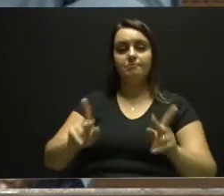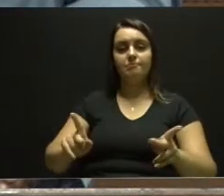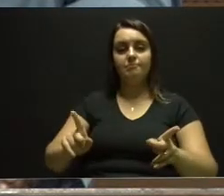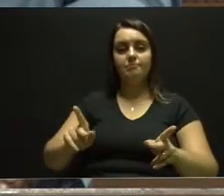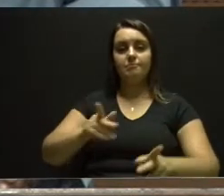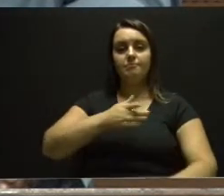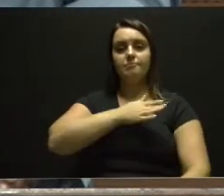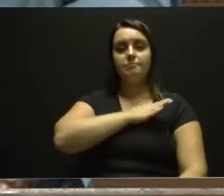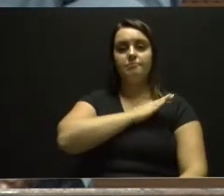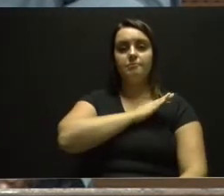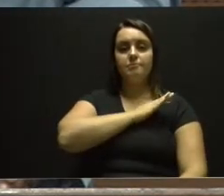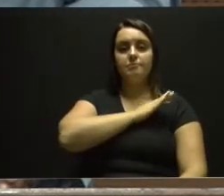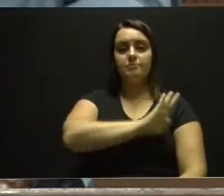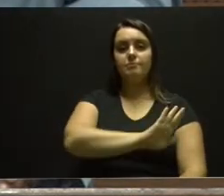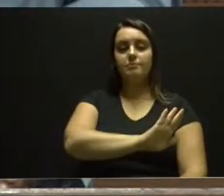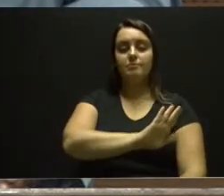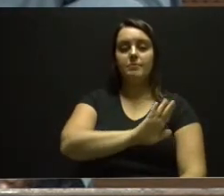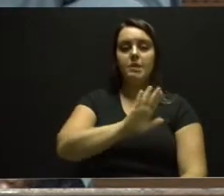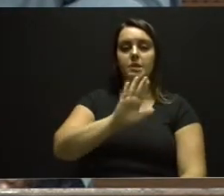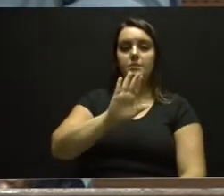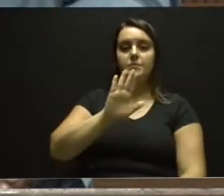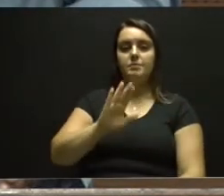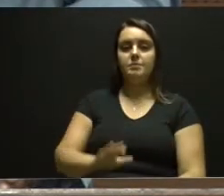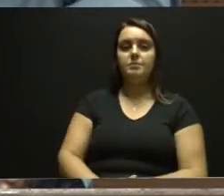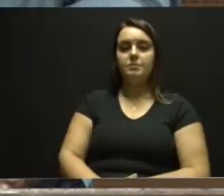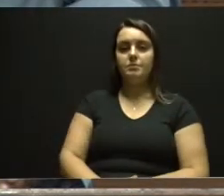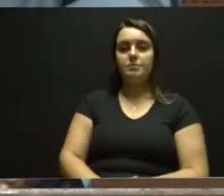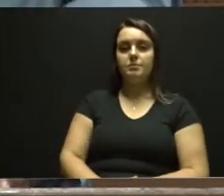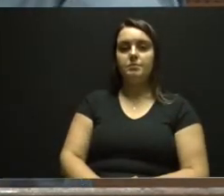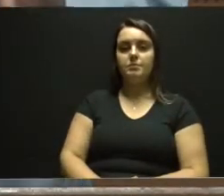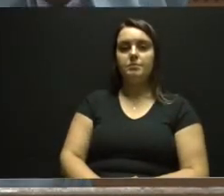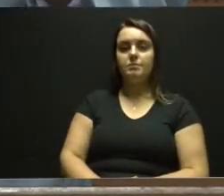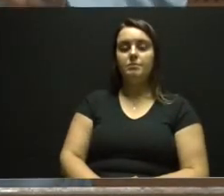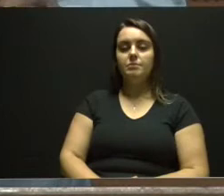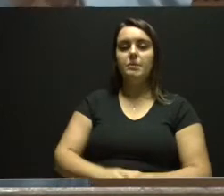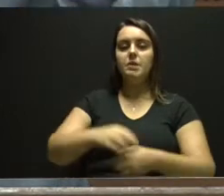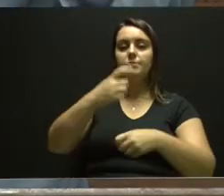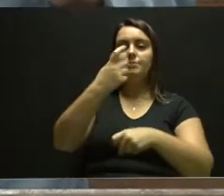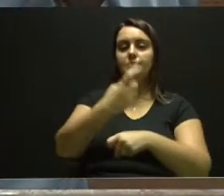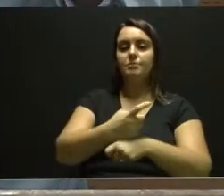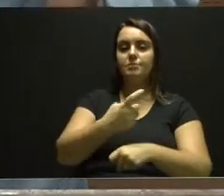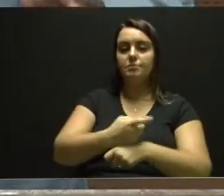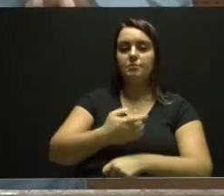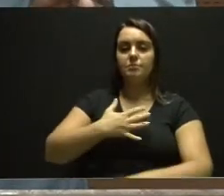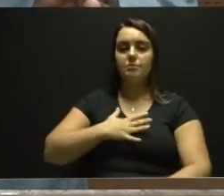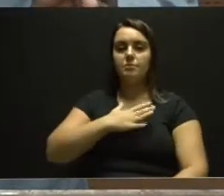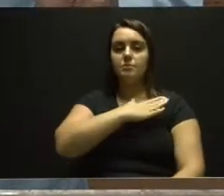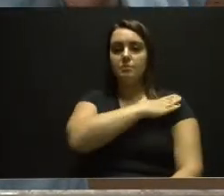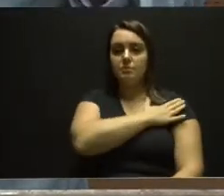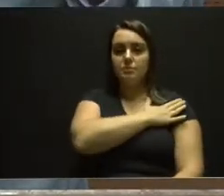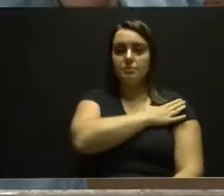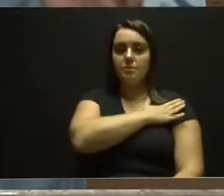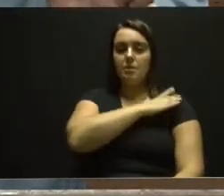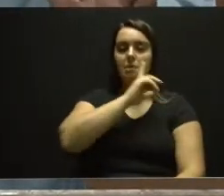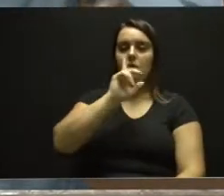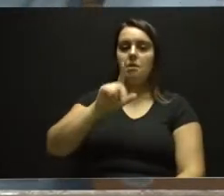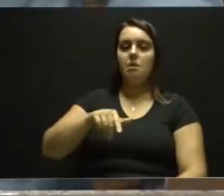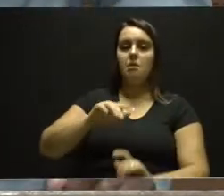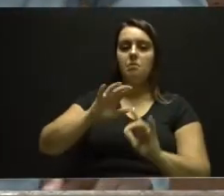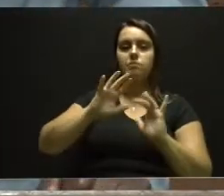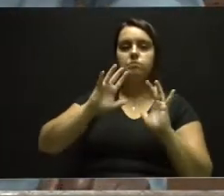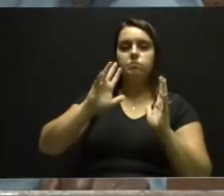aqui no brasil nós poucos sabem que o pior preconceito do mundo tá aqui no